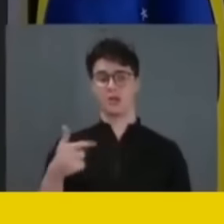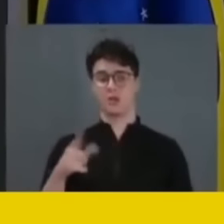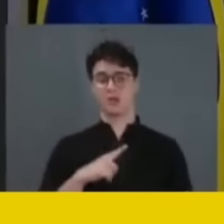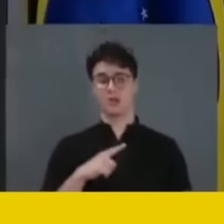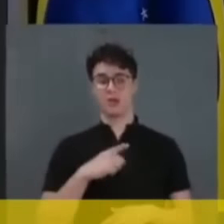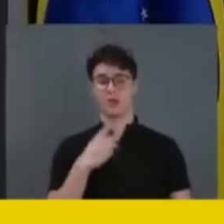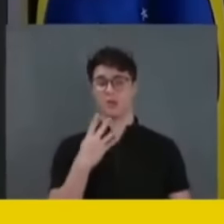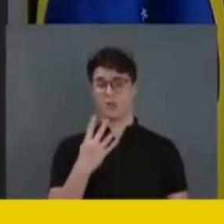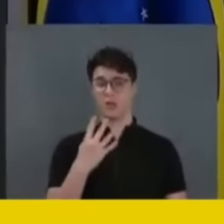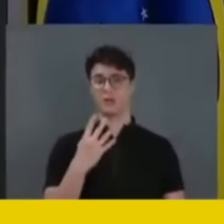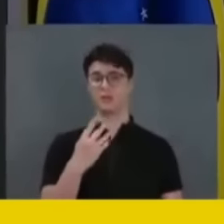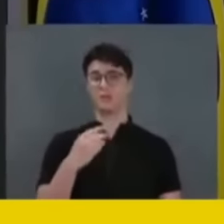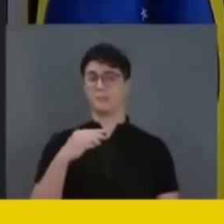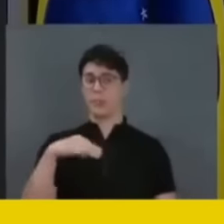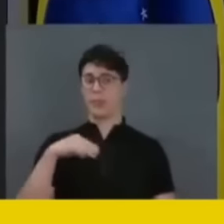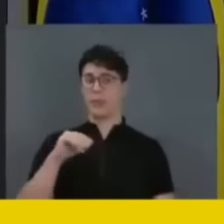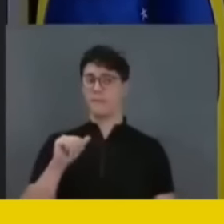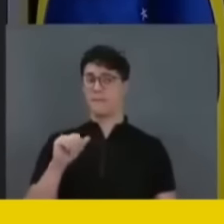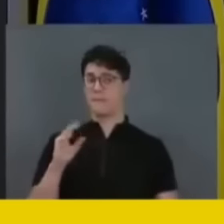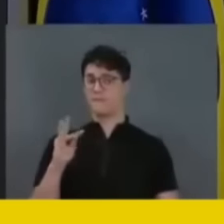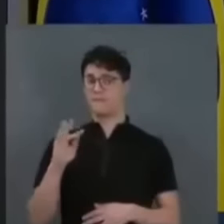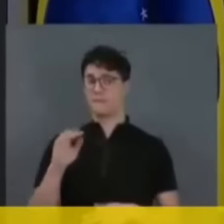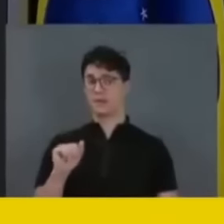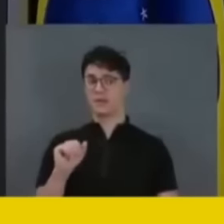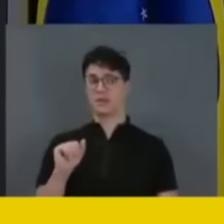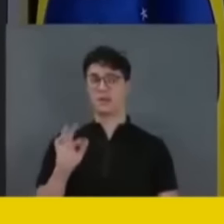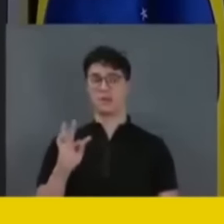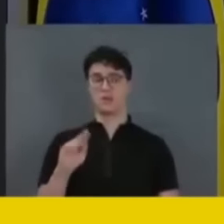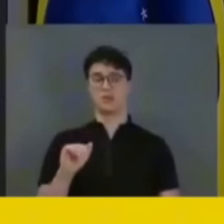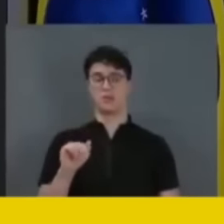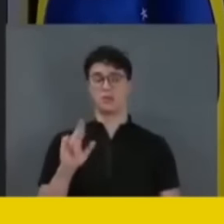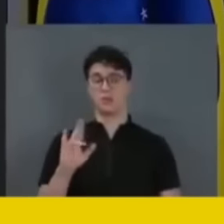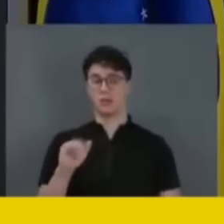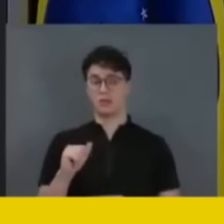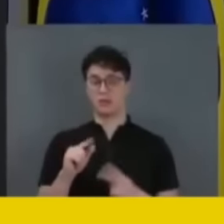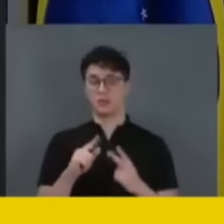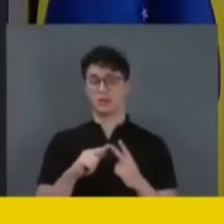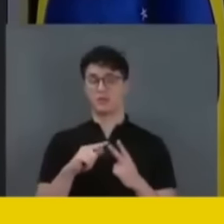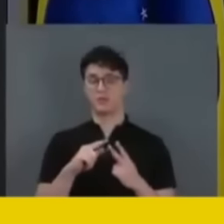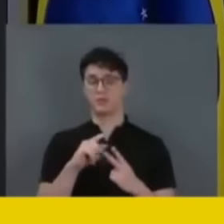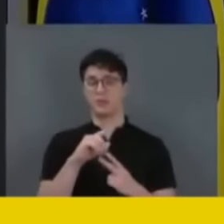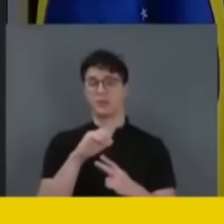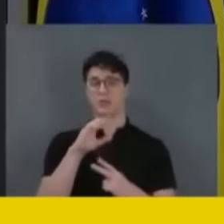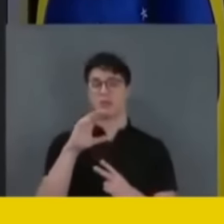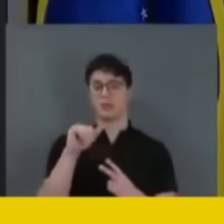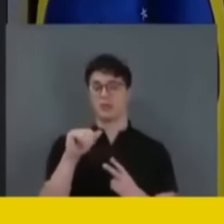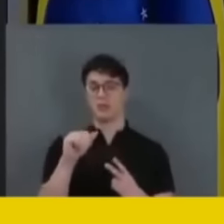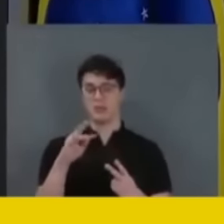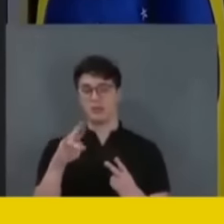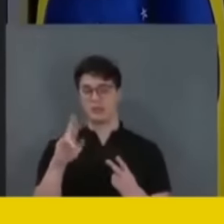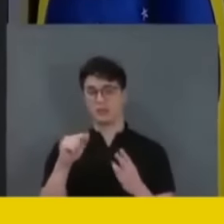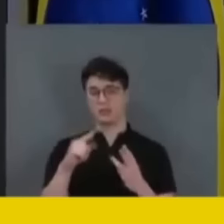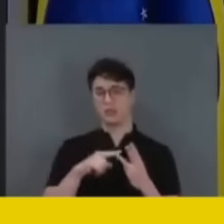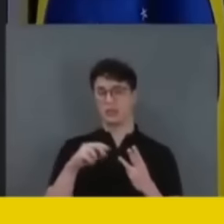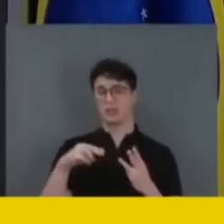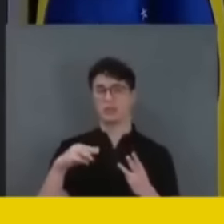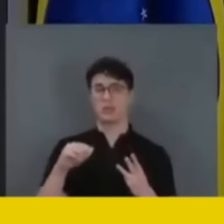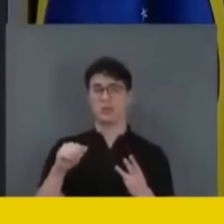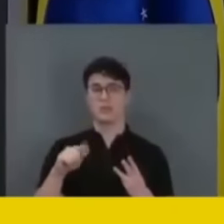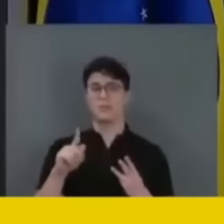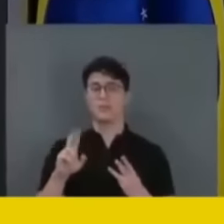Atlântica, o Cerrado quando chega na Bahia, a Caatinga na Bahia e o Mangue. Mas